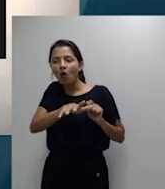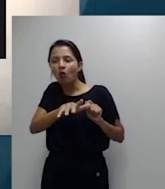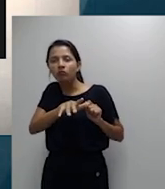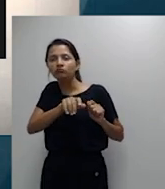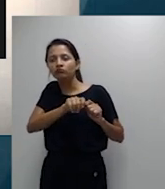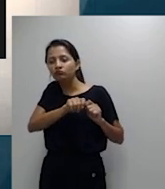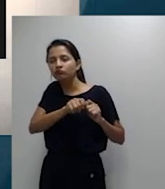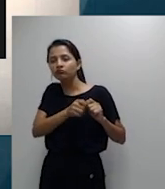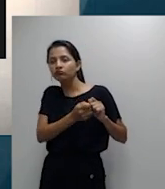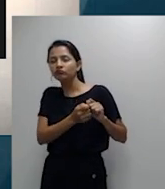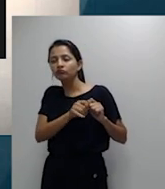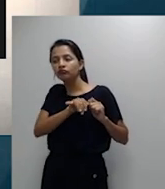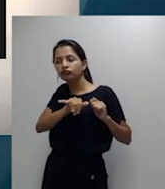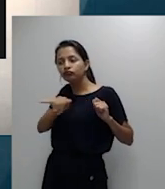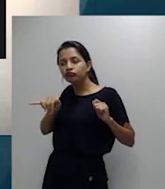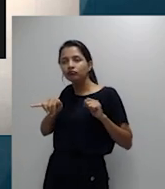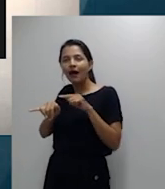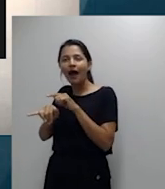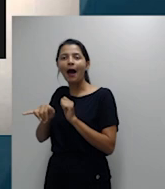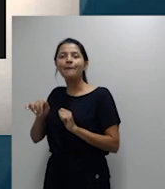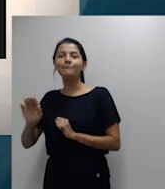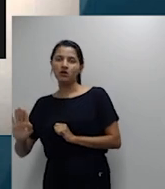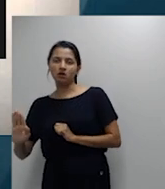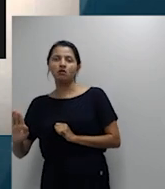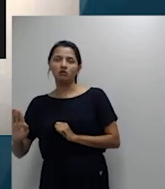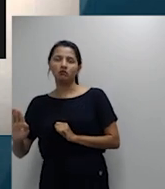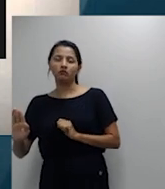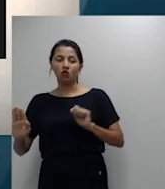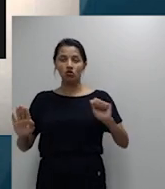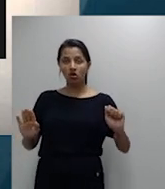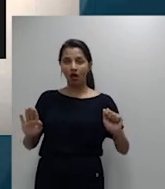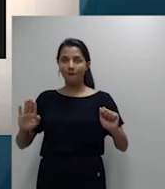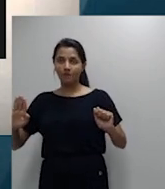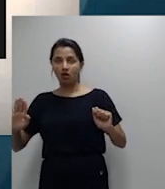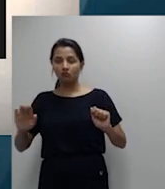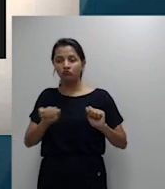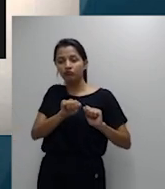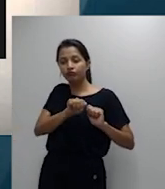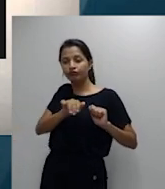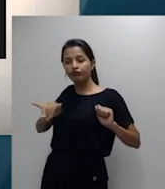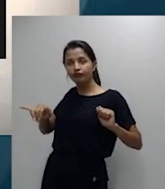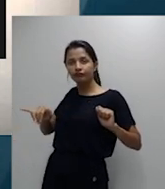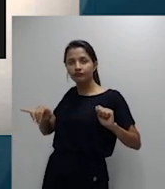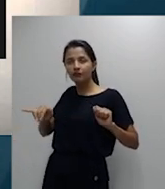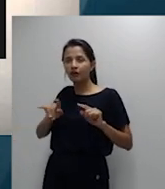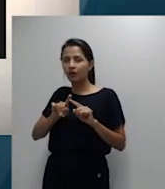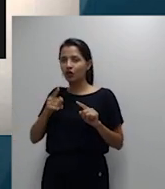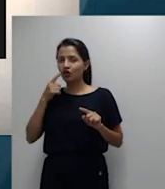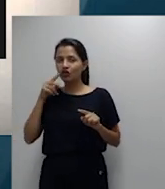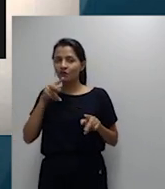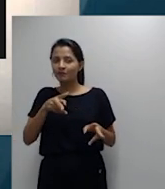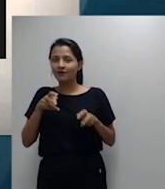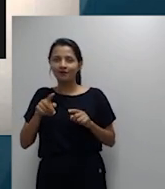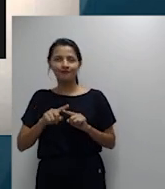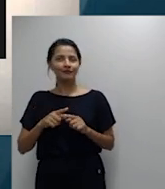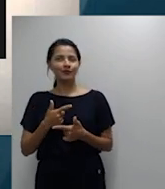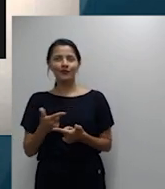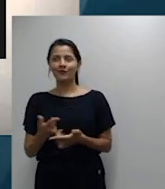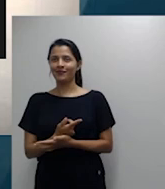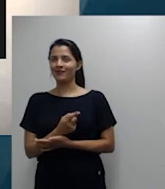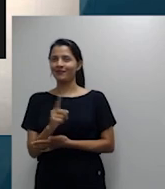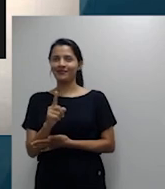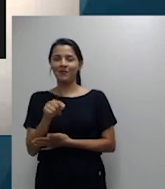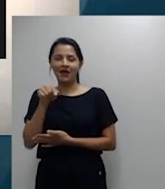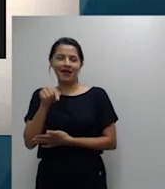levaram uma informação uma mensagem de aa AB e o que nós vemos o caso não é isso o encontramos